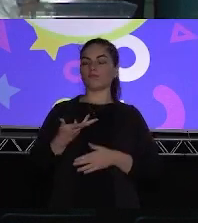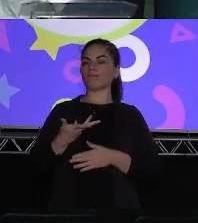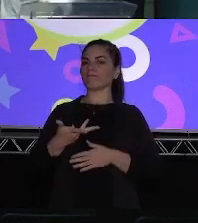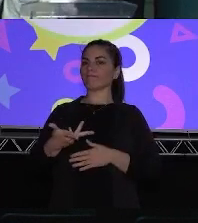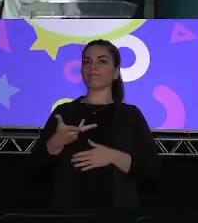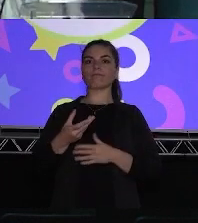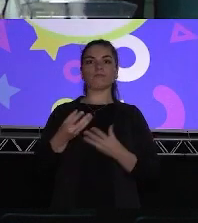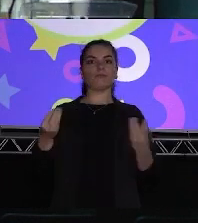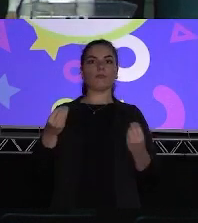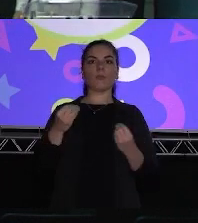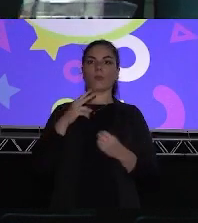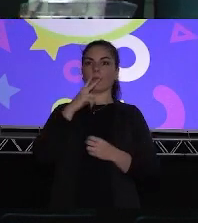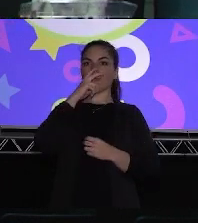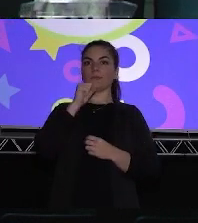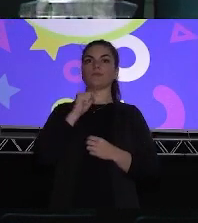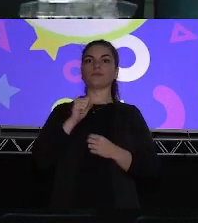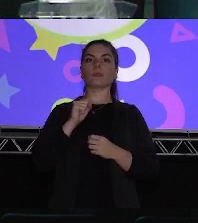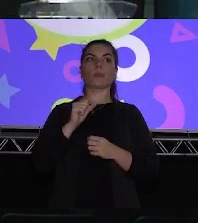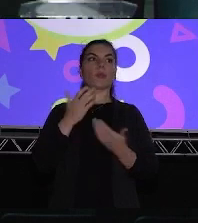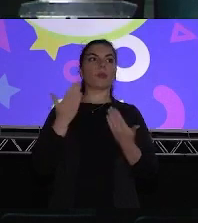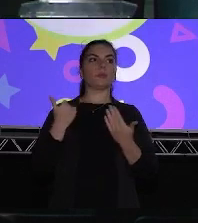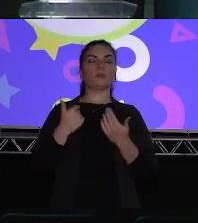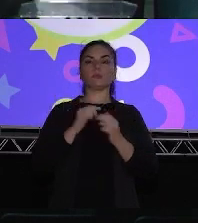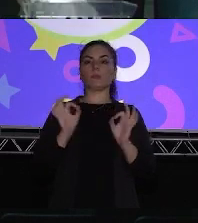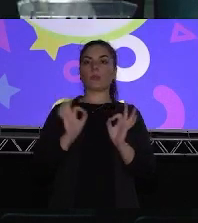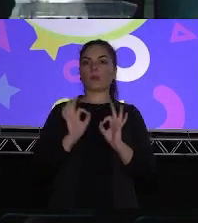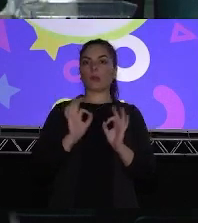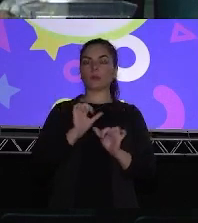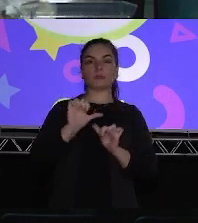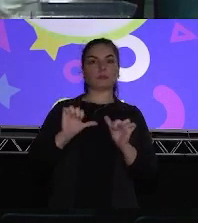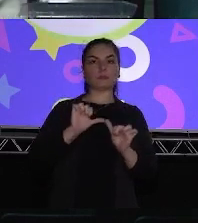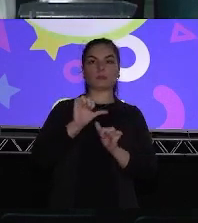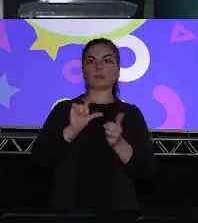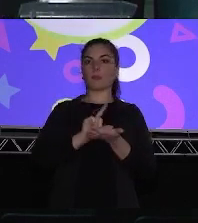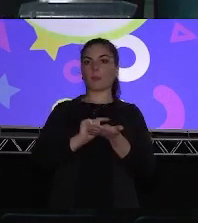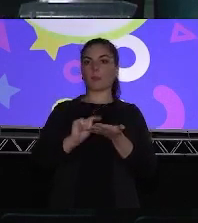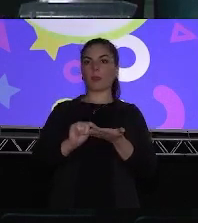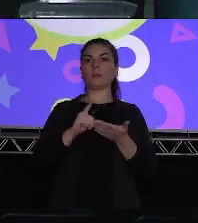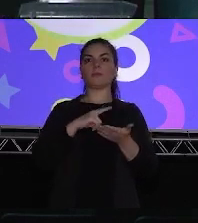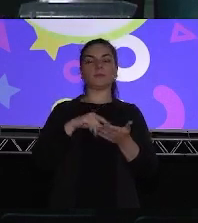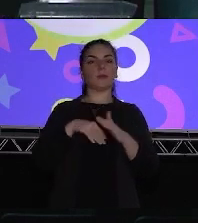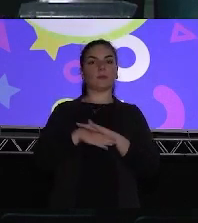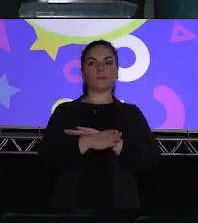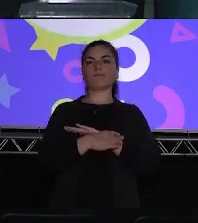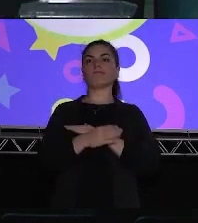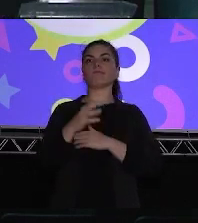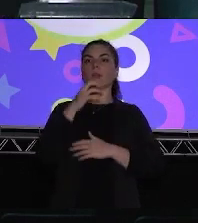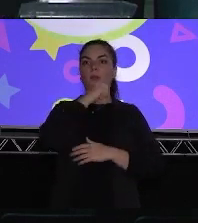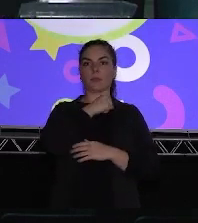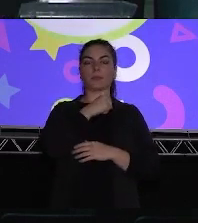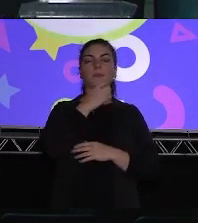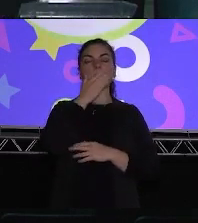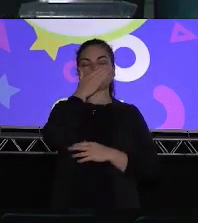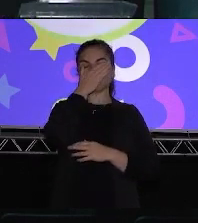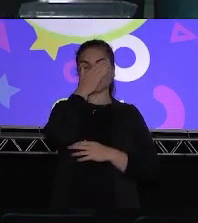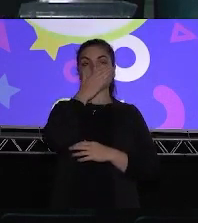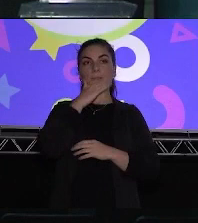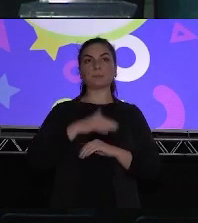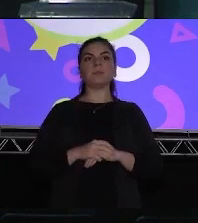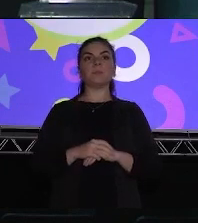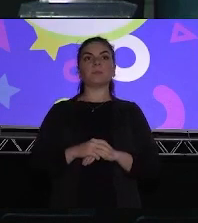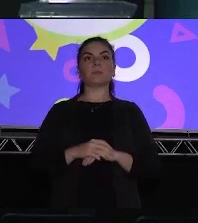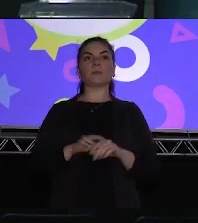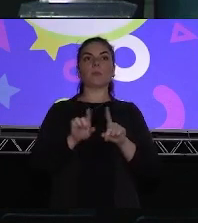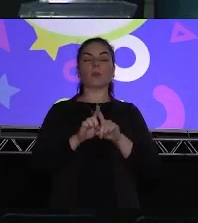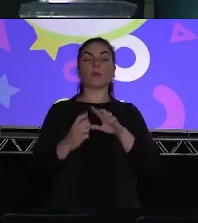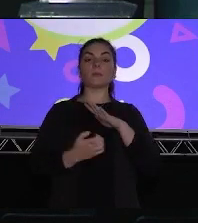forma super avançada, então quem não tinha ainda entrado em transformação digital teve que cair nesse mundo rapidamente. As